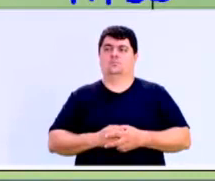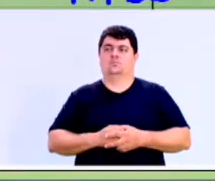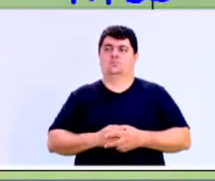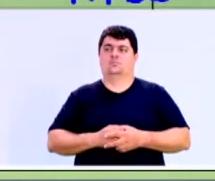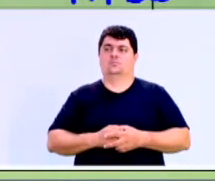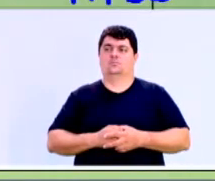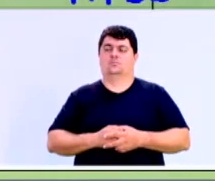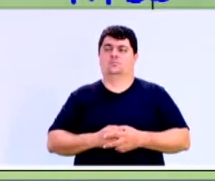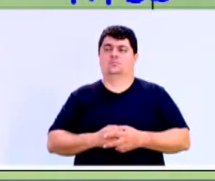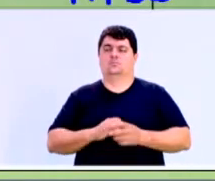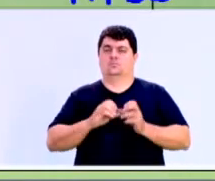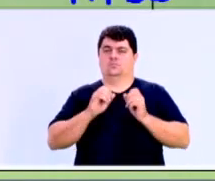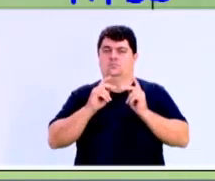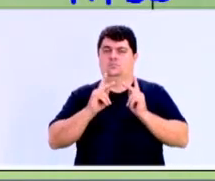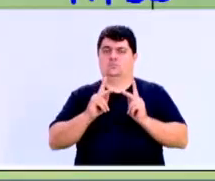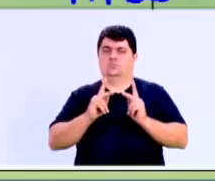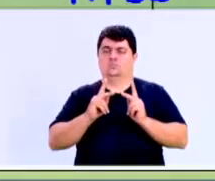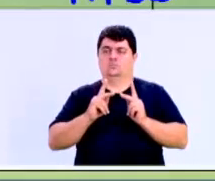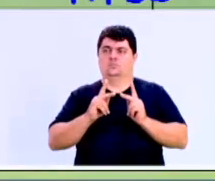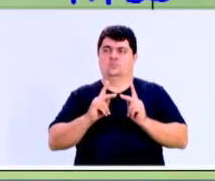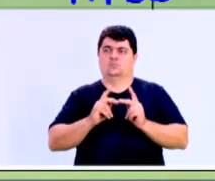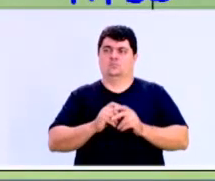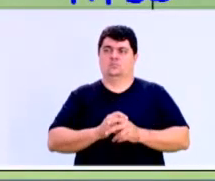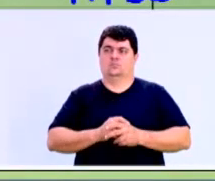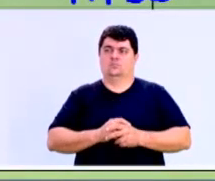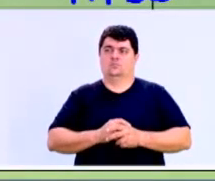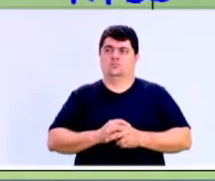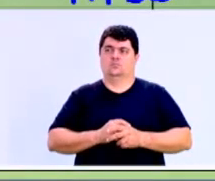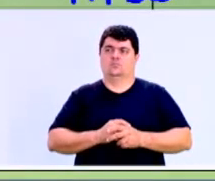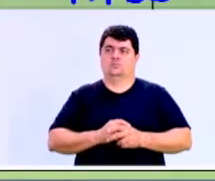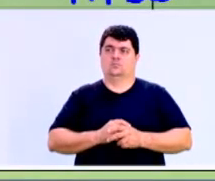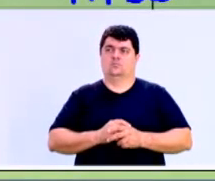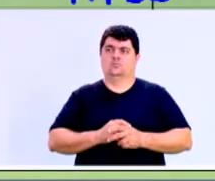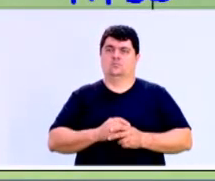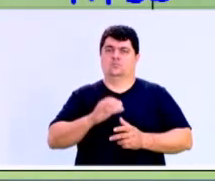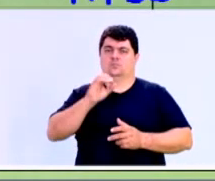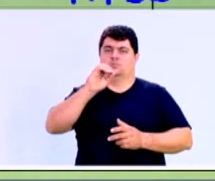75.850. Ok? Deu quanto aqui, professora?